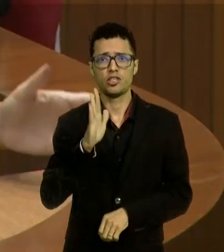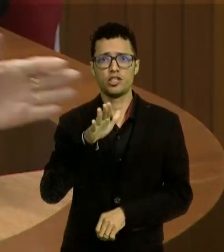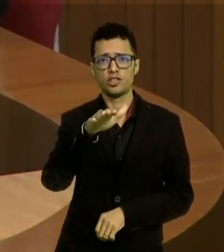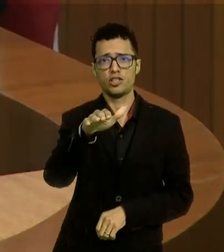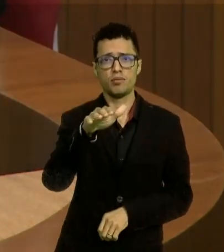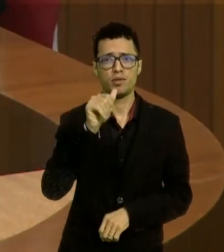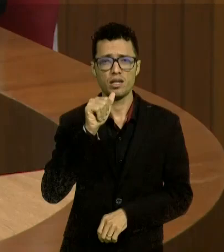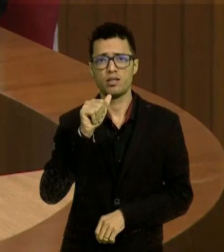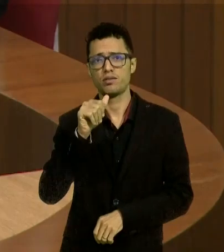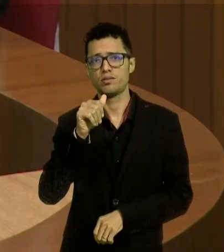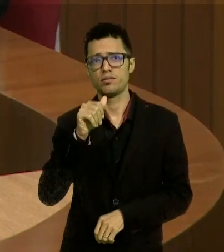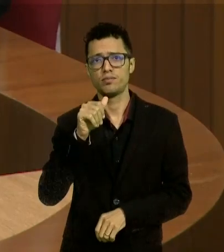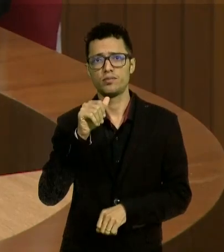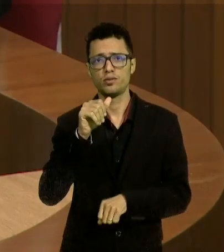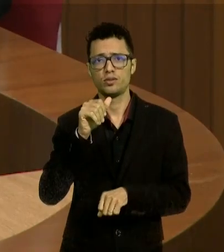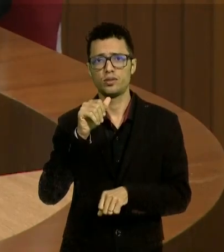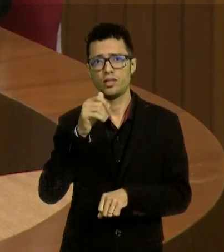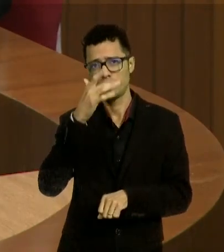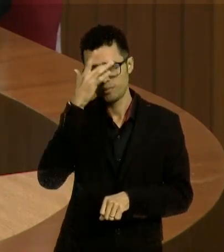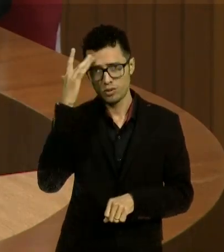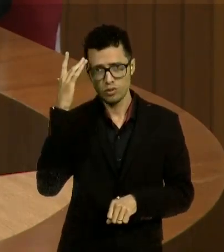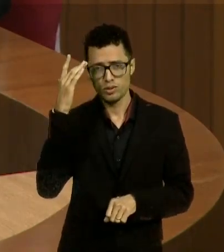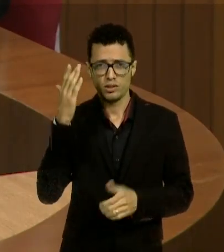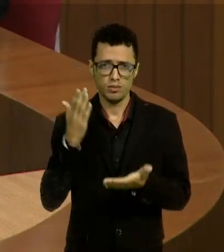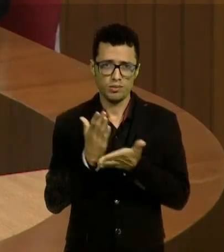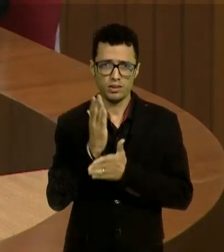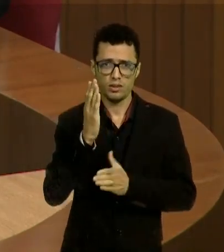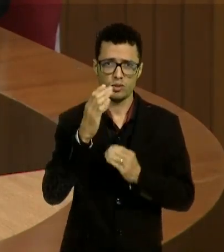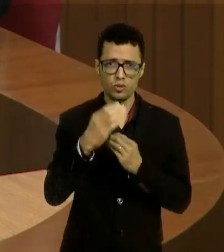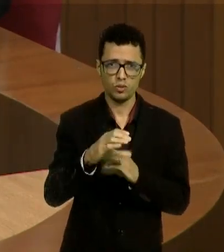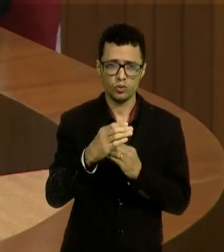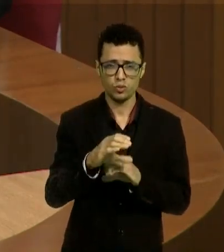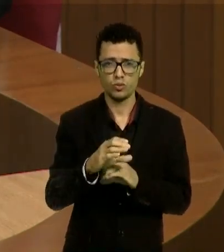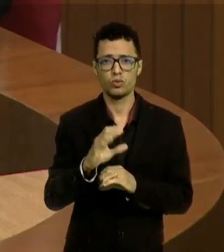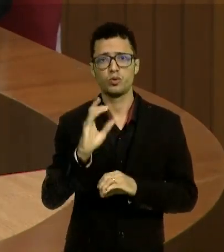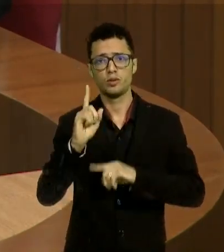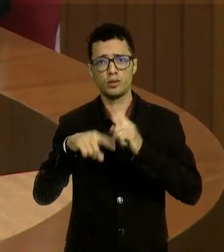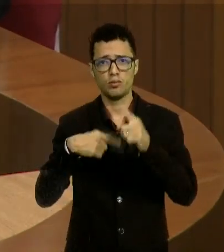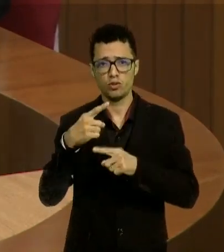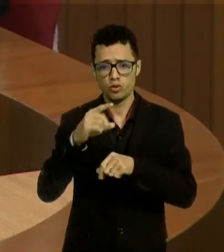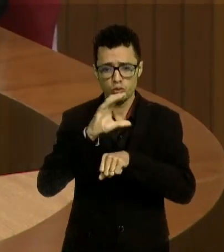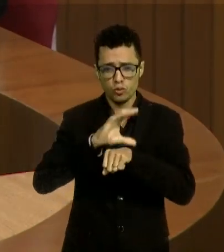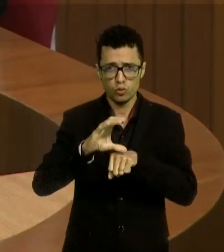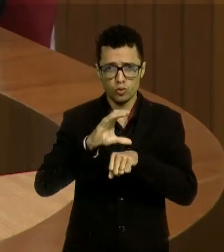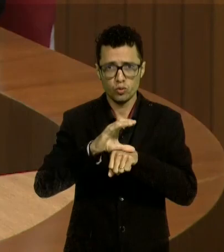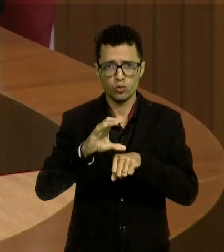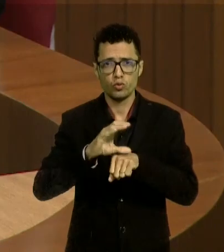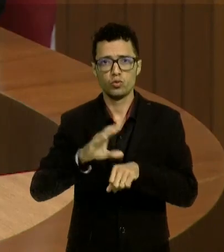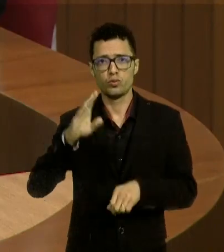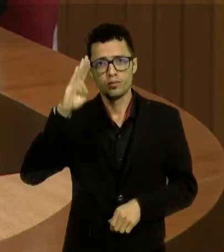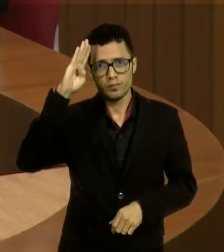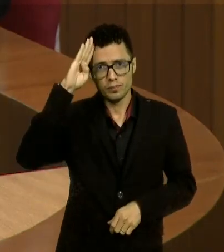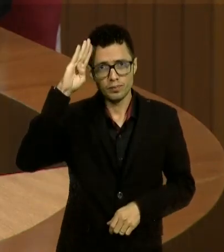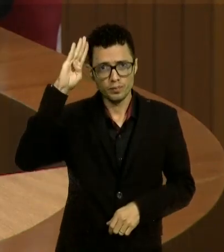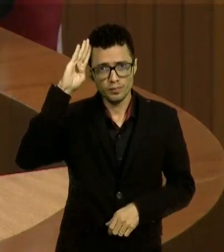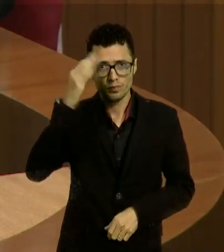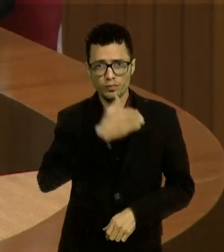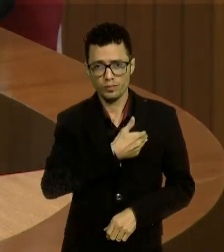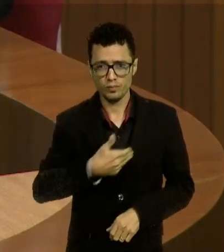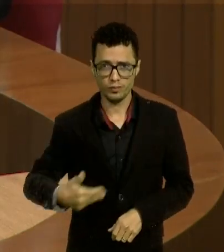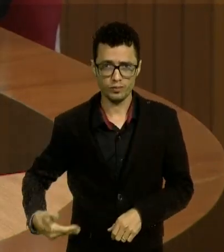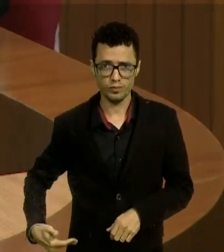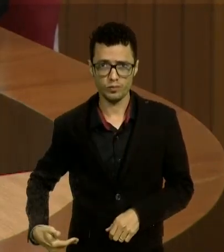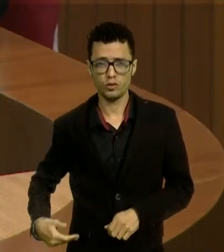e após esse treinamento, o governador Carlos Brandão, o nosso coronel Paulo Fernando, vai